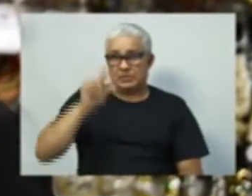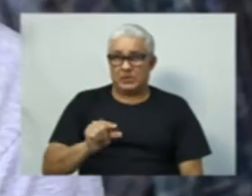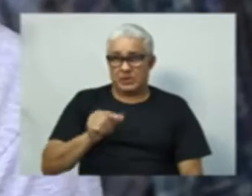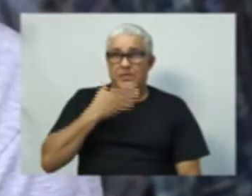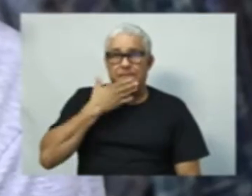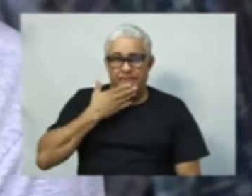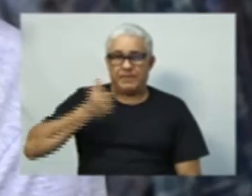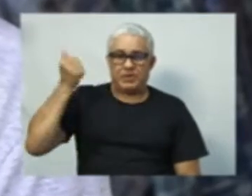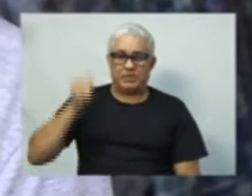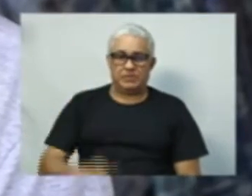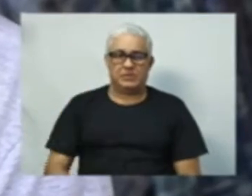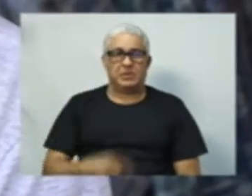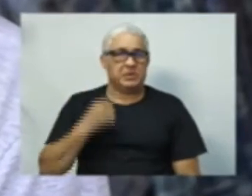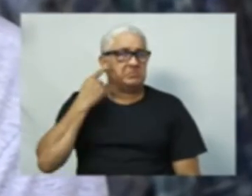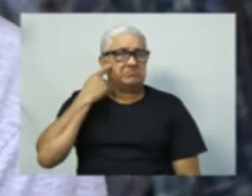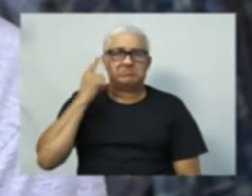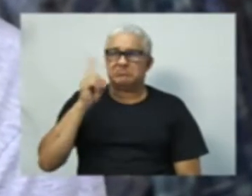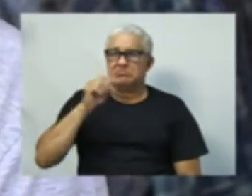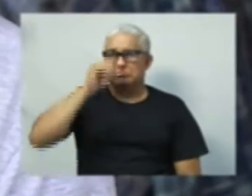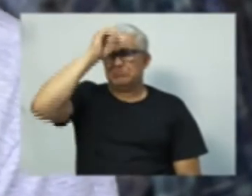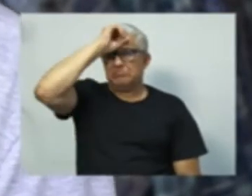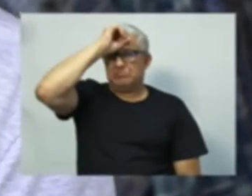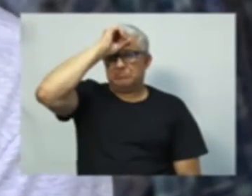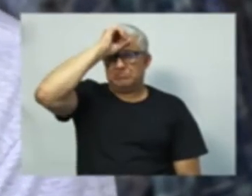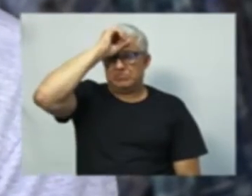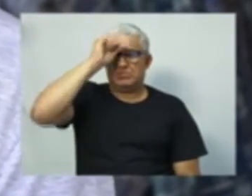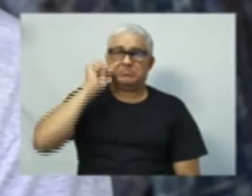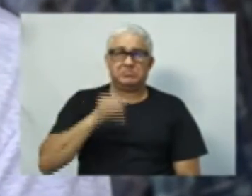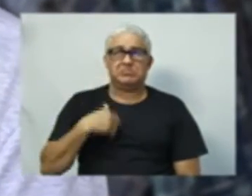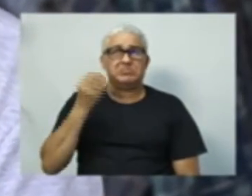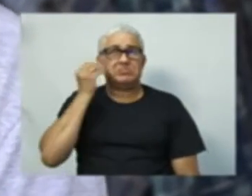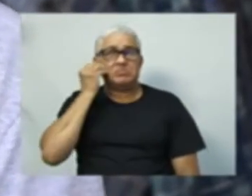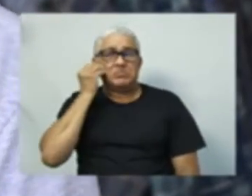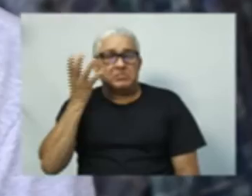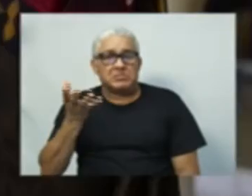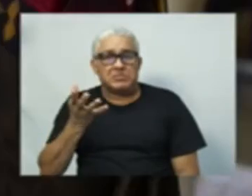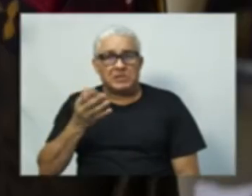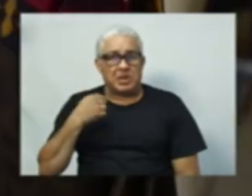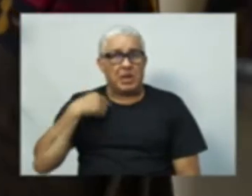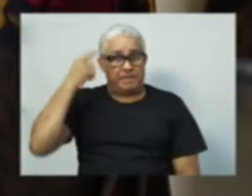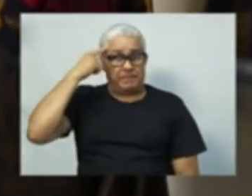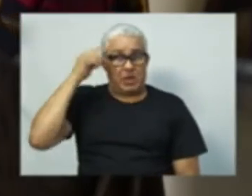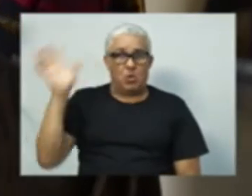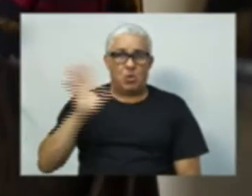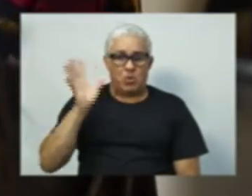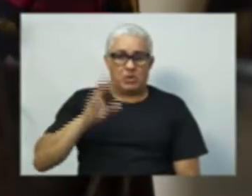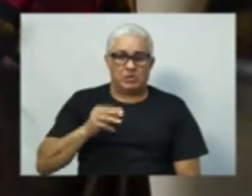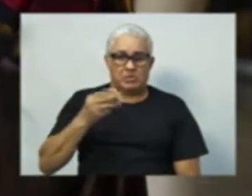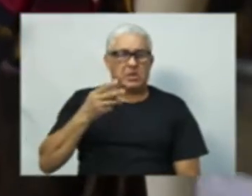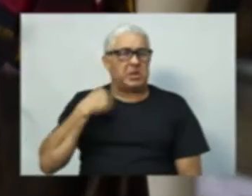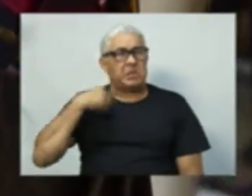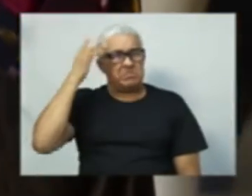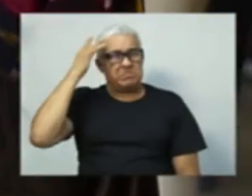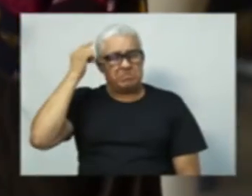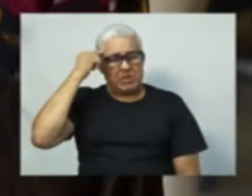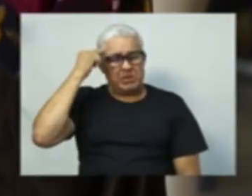bem melhor. Não tenho uma noção não, mas acho que se eu fosse para botar numa noção seria muito. 350 só.